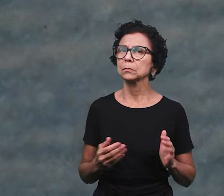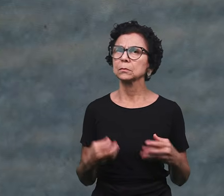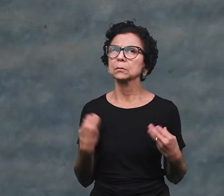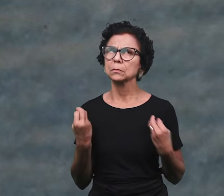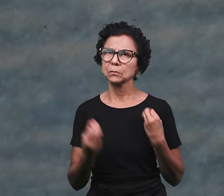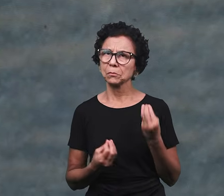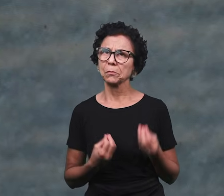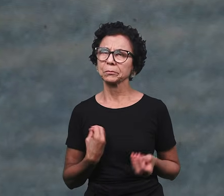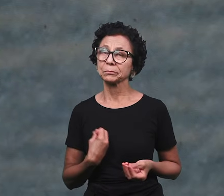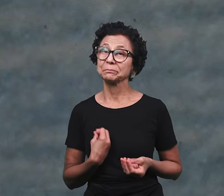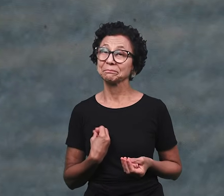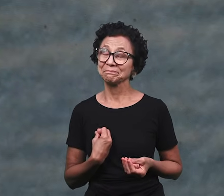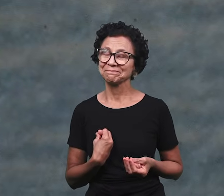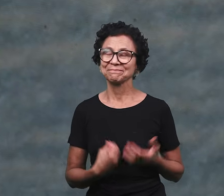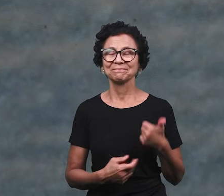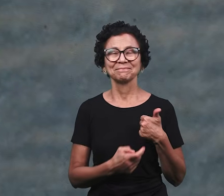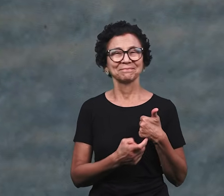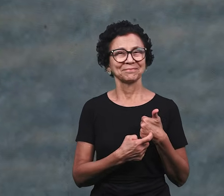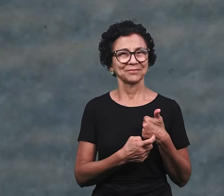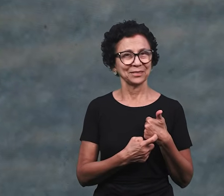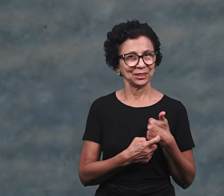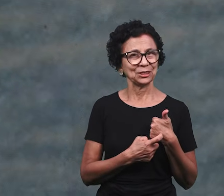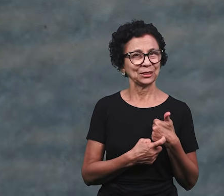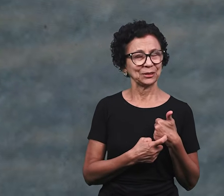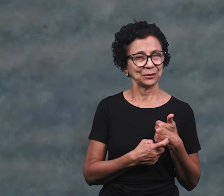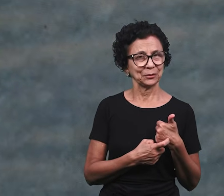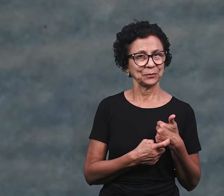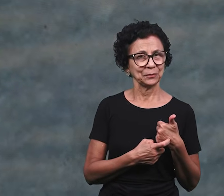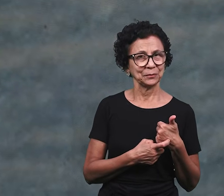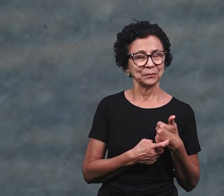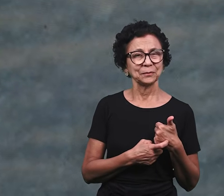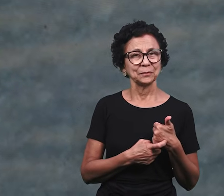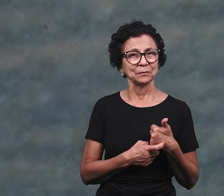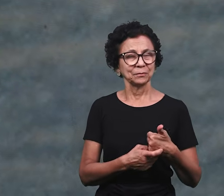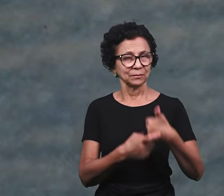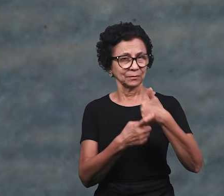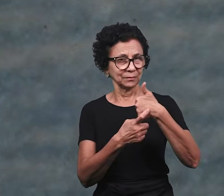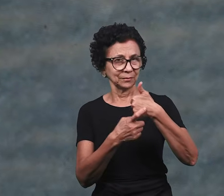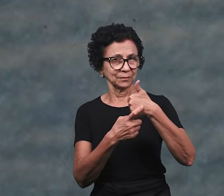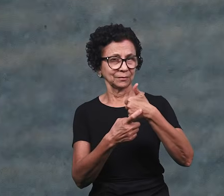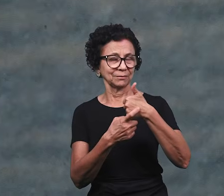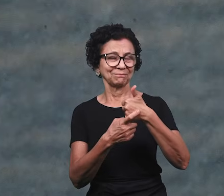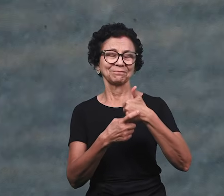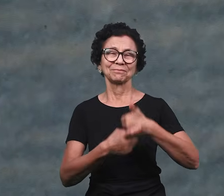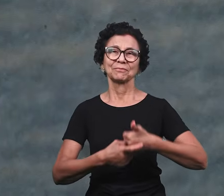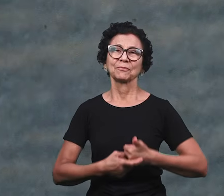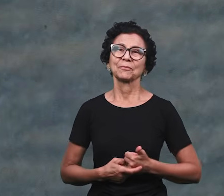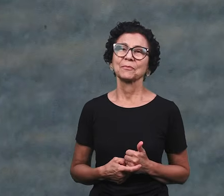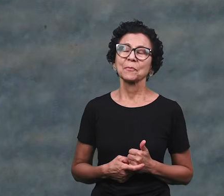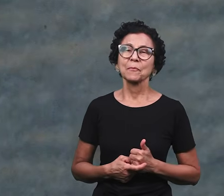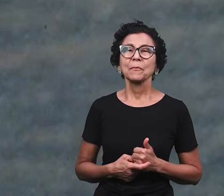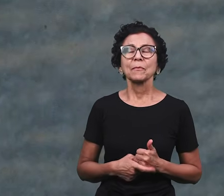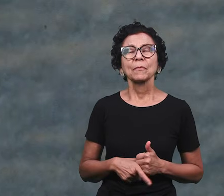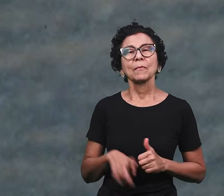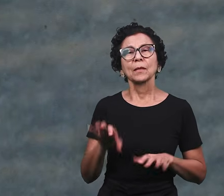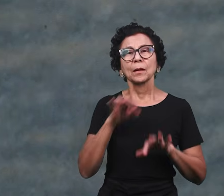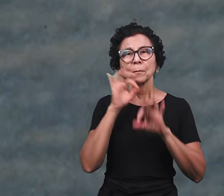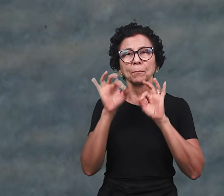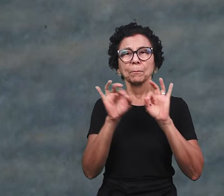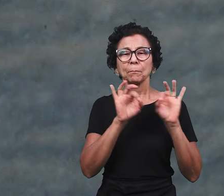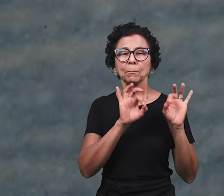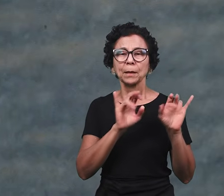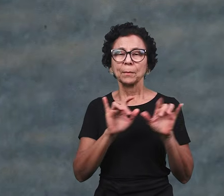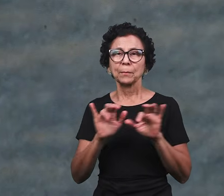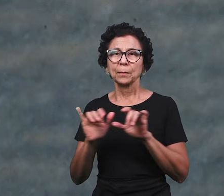momento. E como é que você participa? Curtindo, para começar. Vai lá no joinha, clica no joinha. Comentando, você